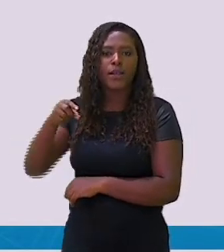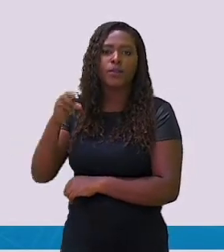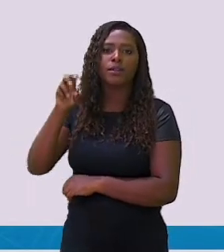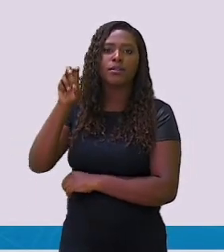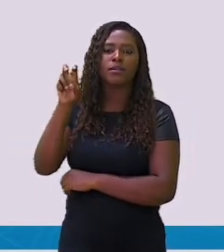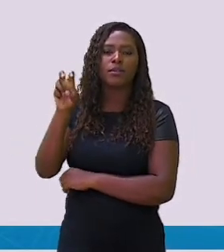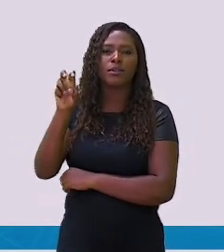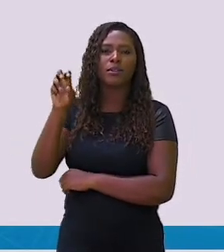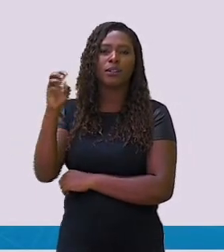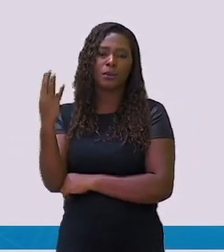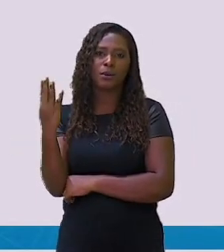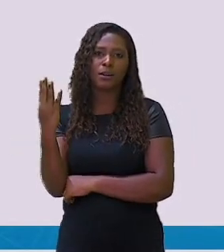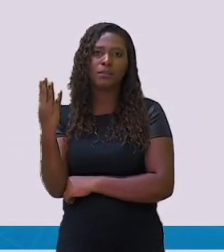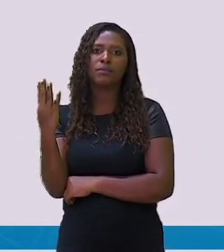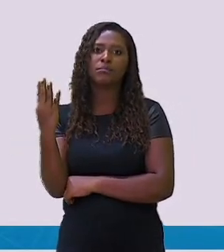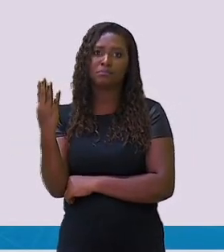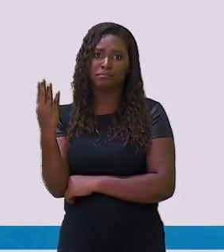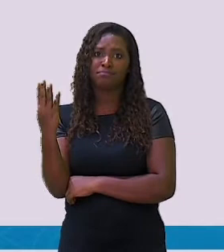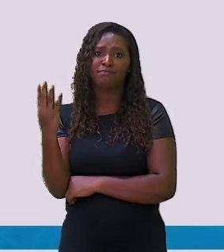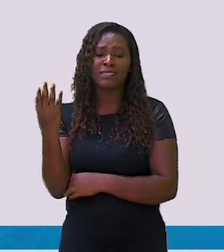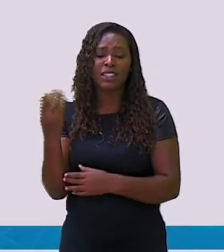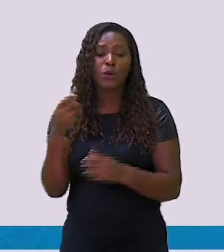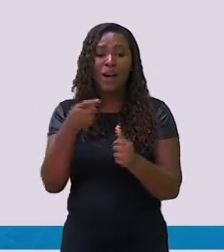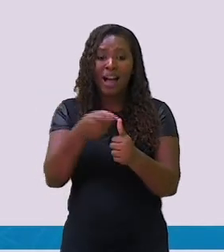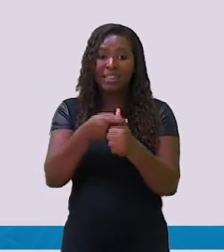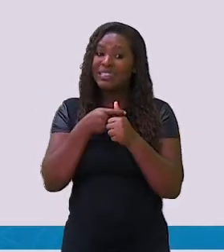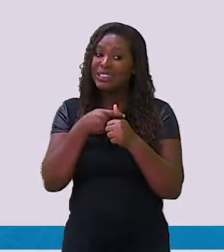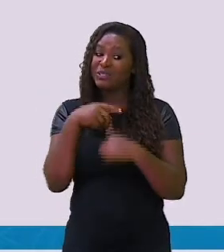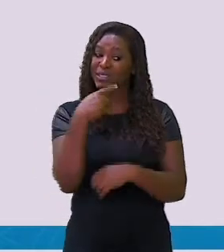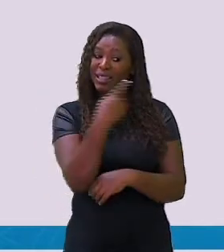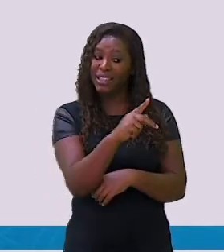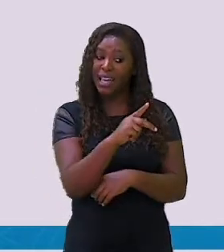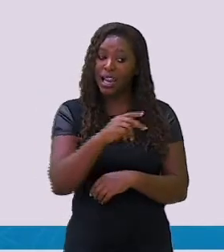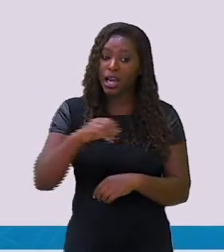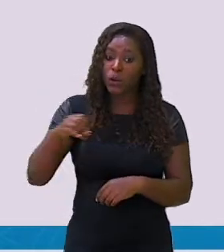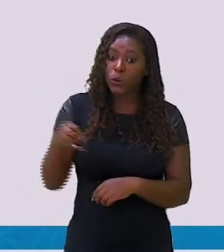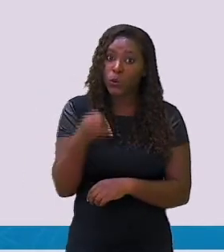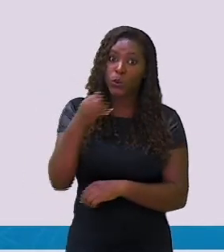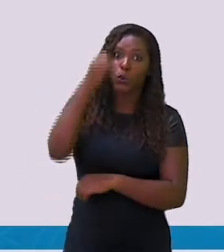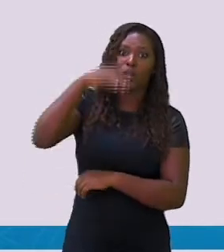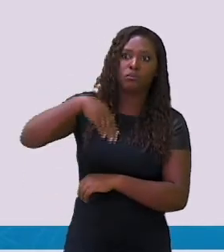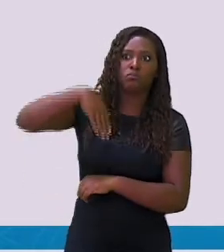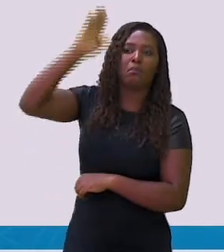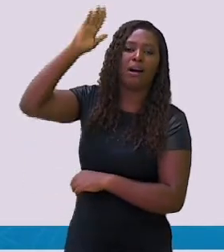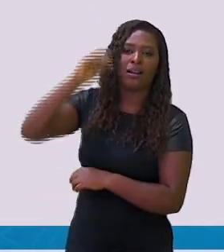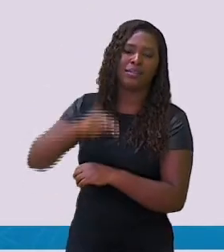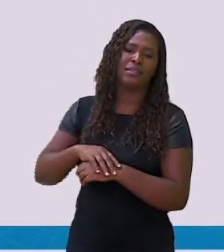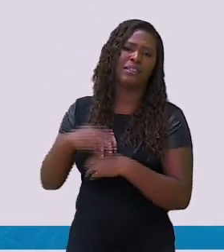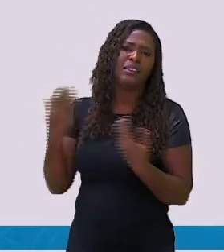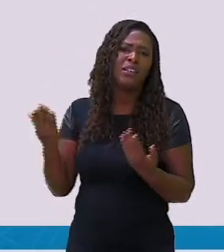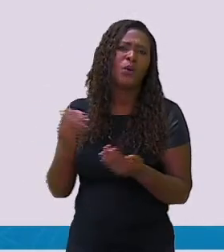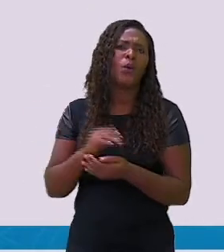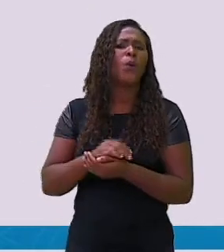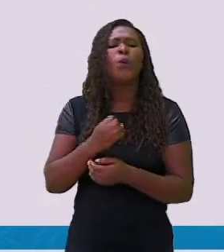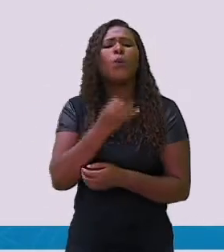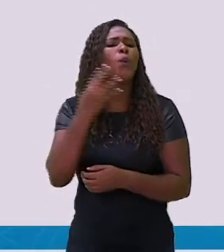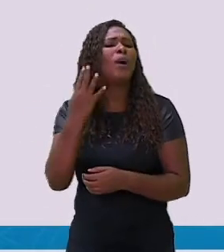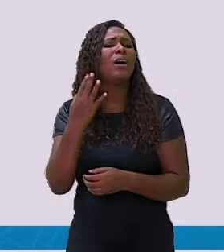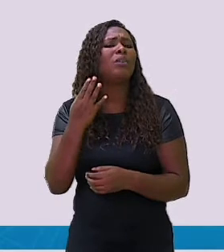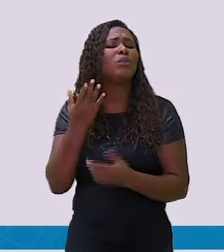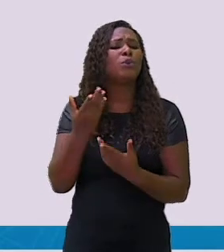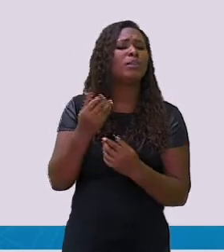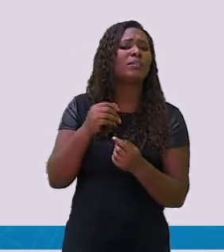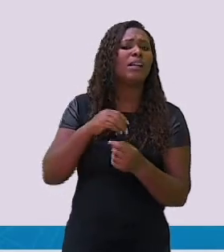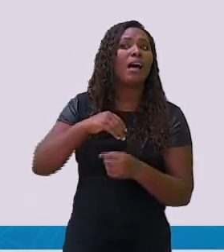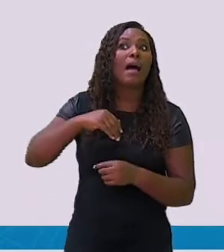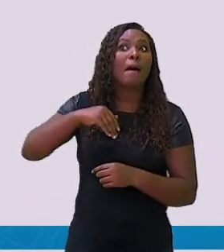não diminuiu não e quer saber quantos reais a mais Mariana está devendo para o banco então de